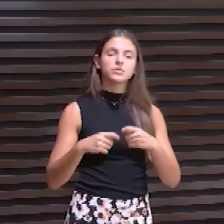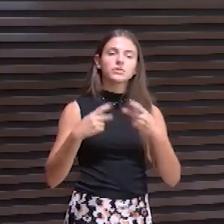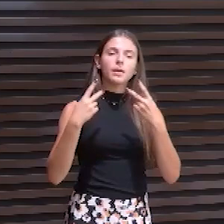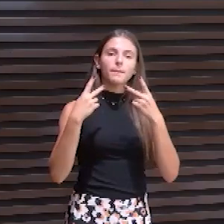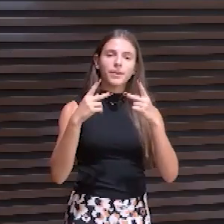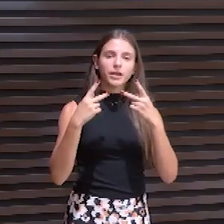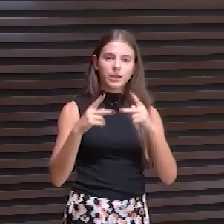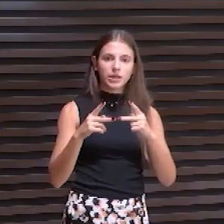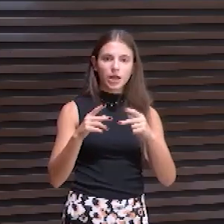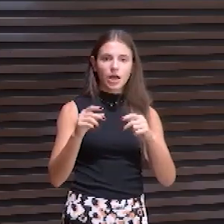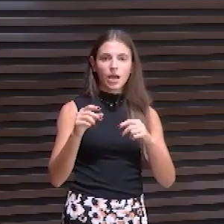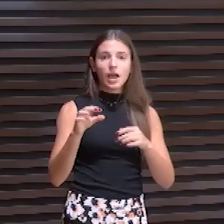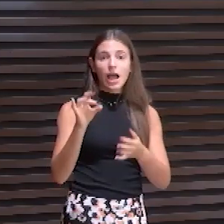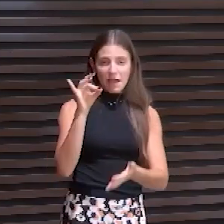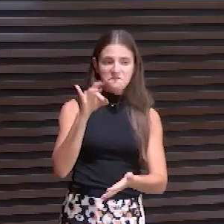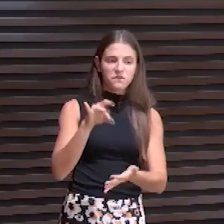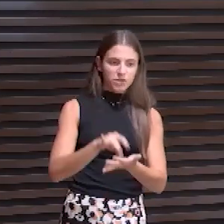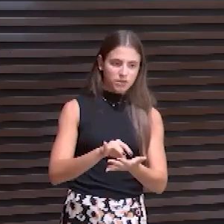ser pregado.